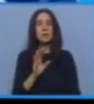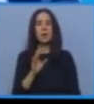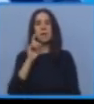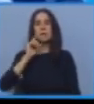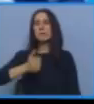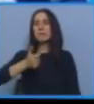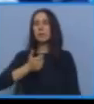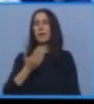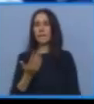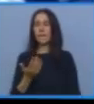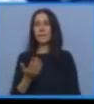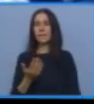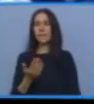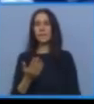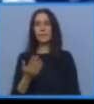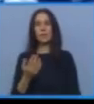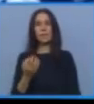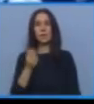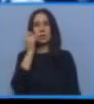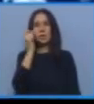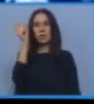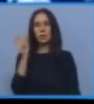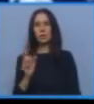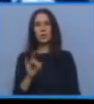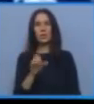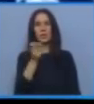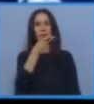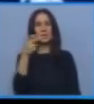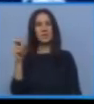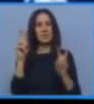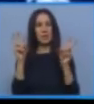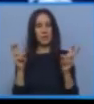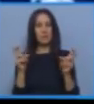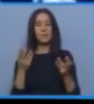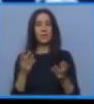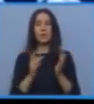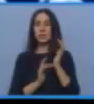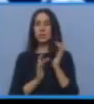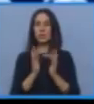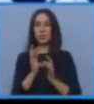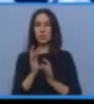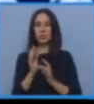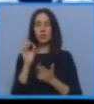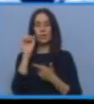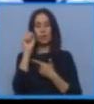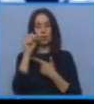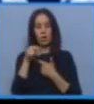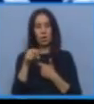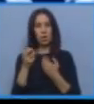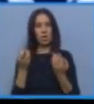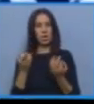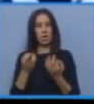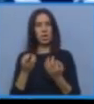interessa é a expressão que João usa, que Jesus inclinou a cabeça